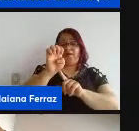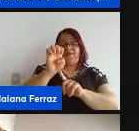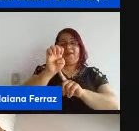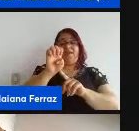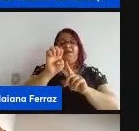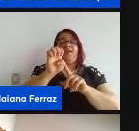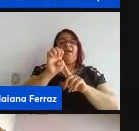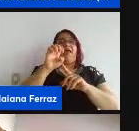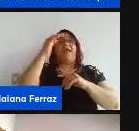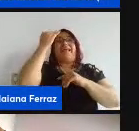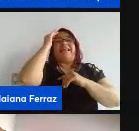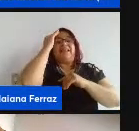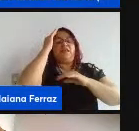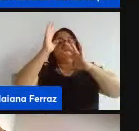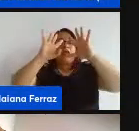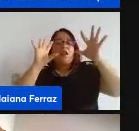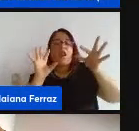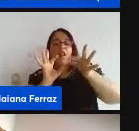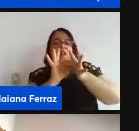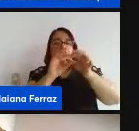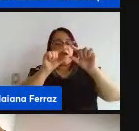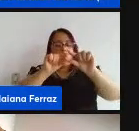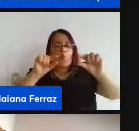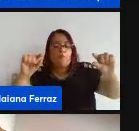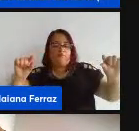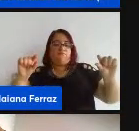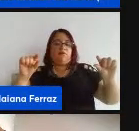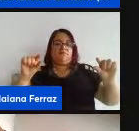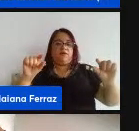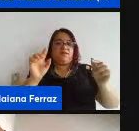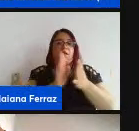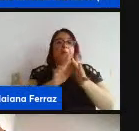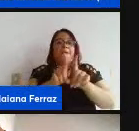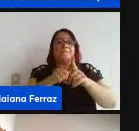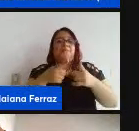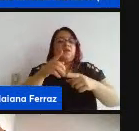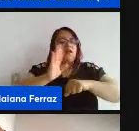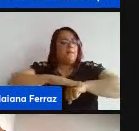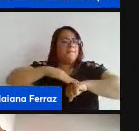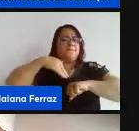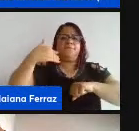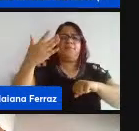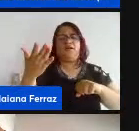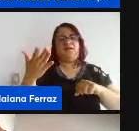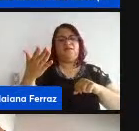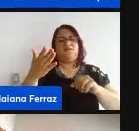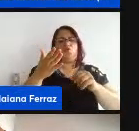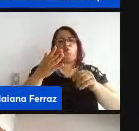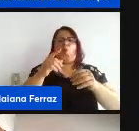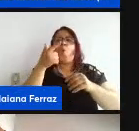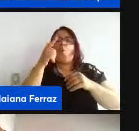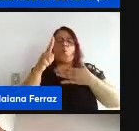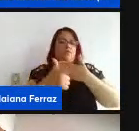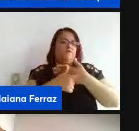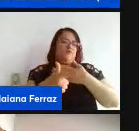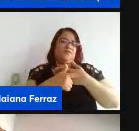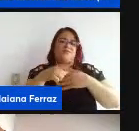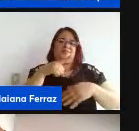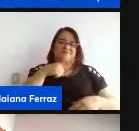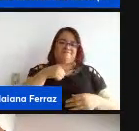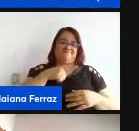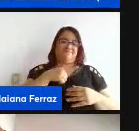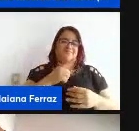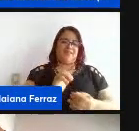orações de tempo de uma oração, mas ela é muito mais que isso quando ela se encontra no texto, né? Então, a gente pensa que a função, geralmente, do E